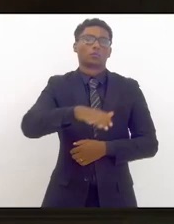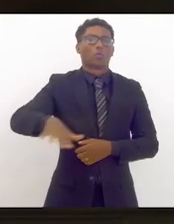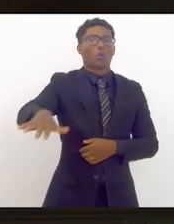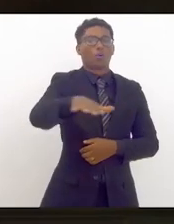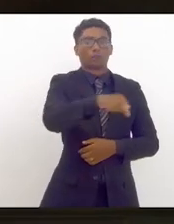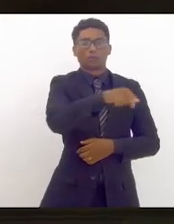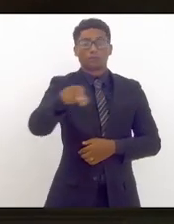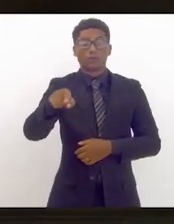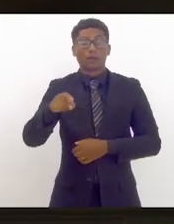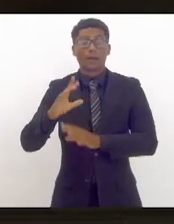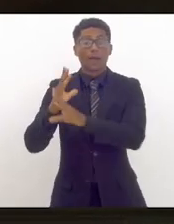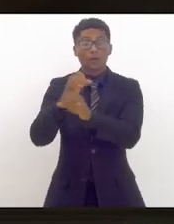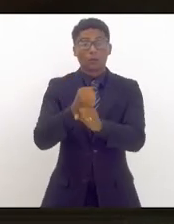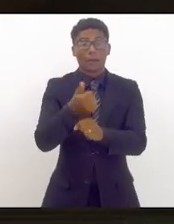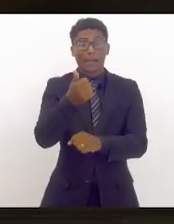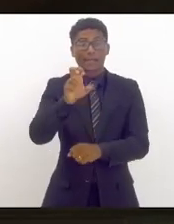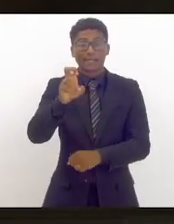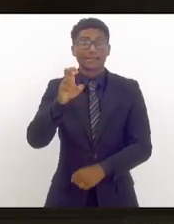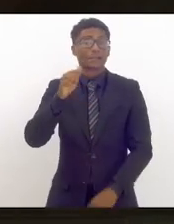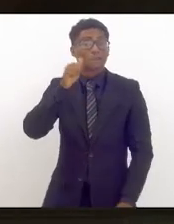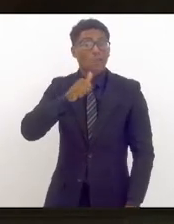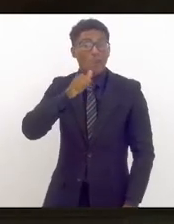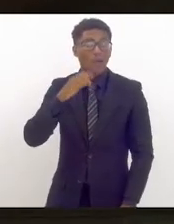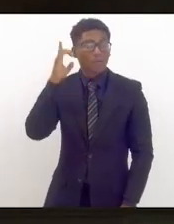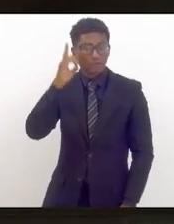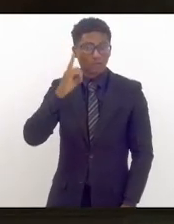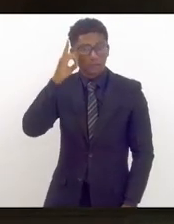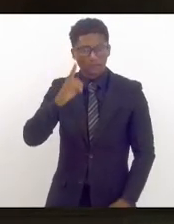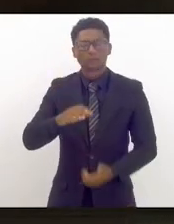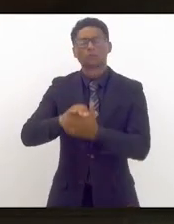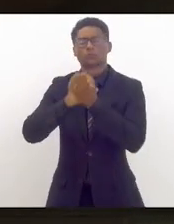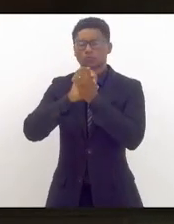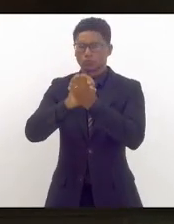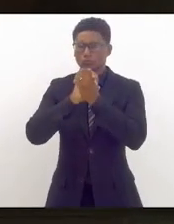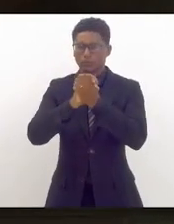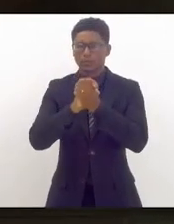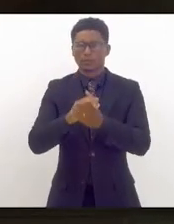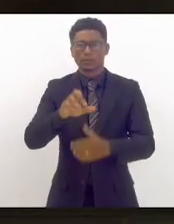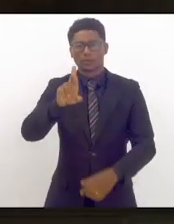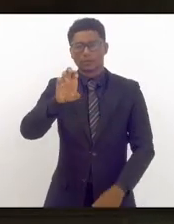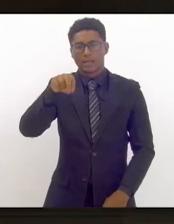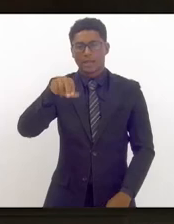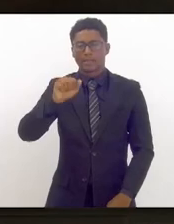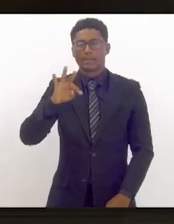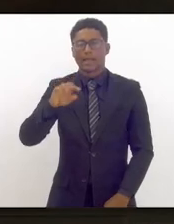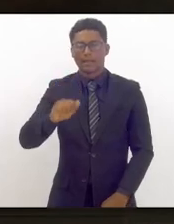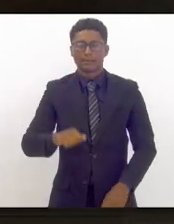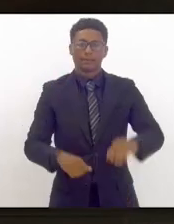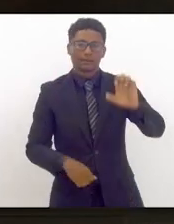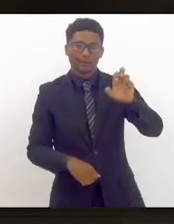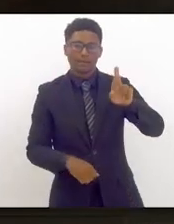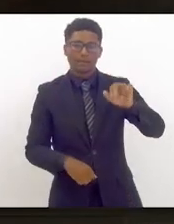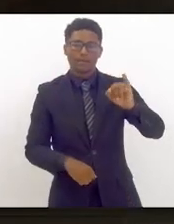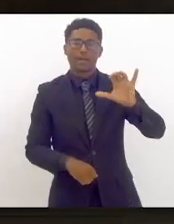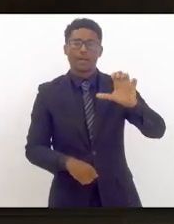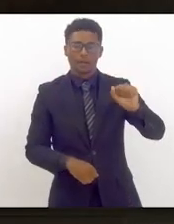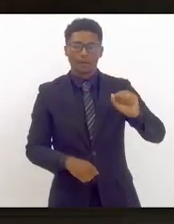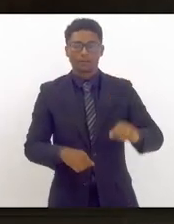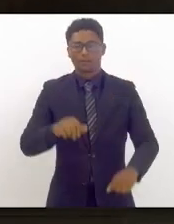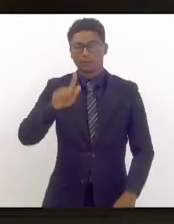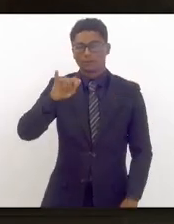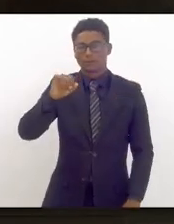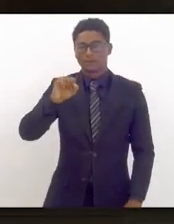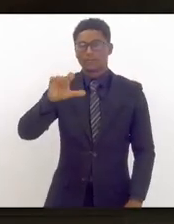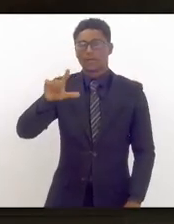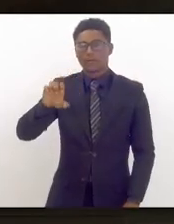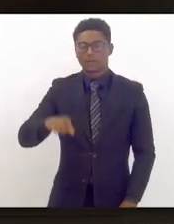15 deputadas nesse mandato. Meus cumprimentos a Renata Souza, Érica Takimoto, Gisele